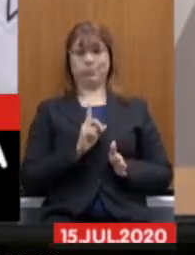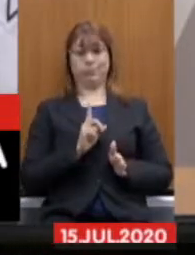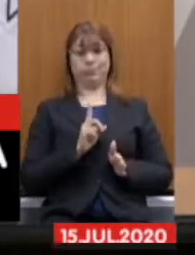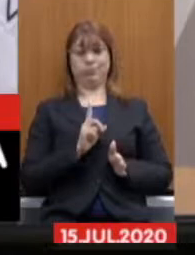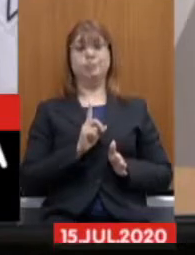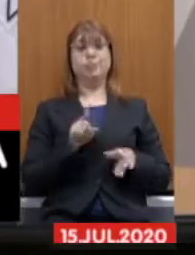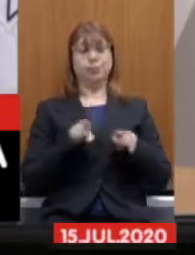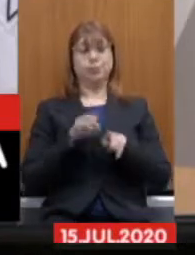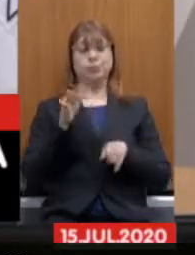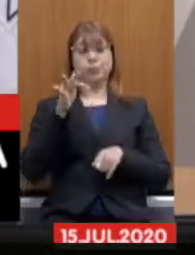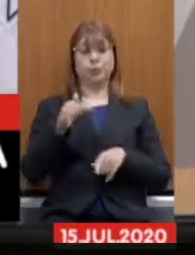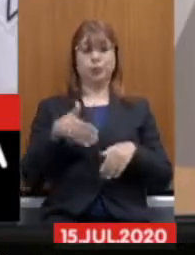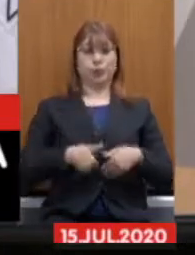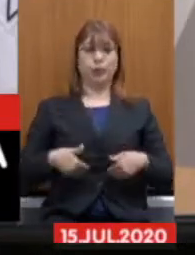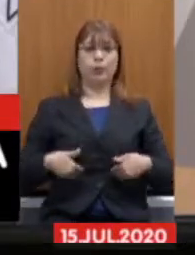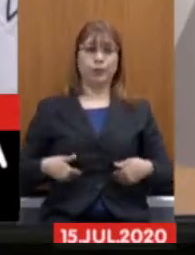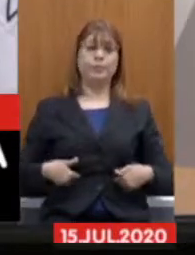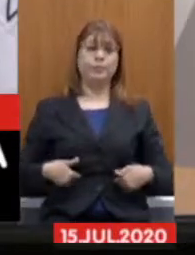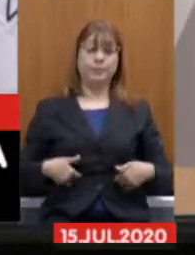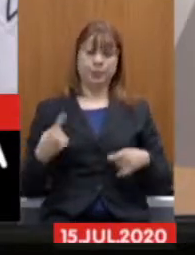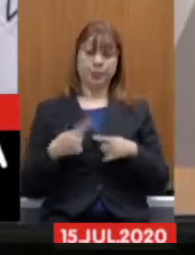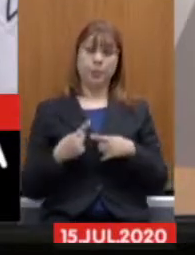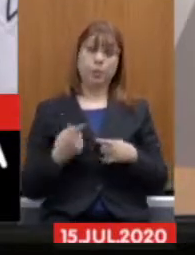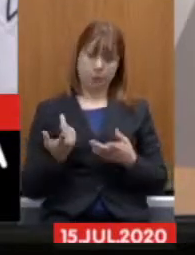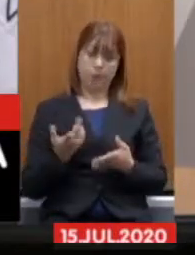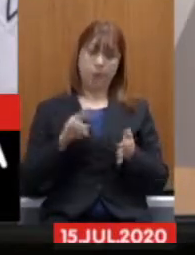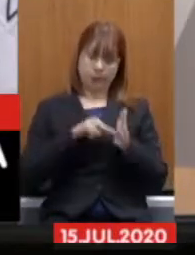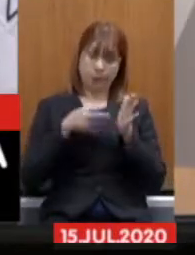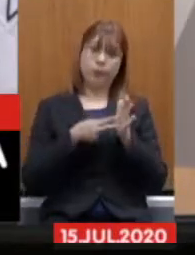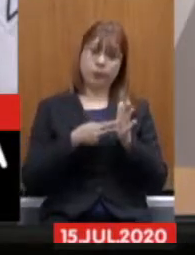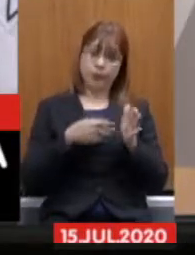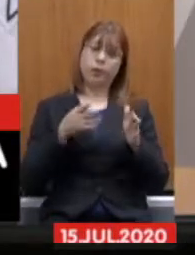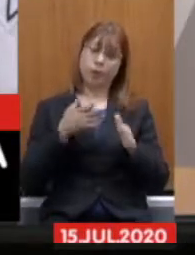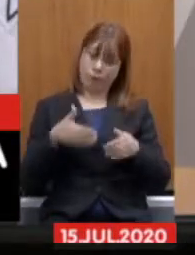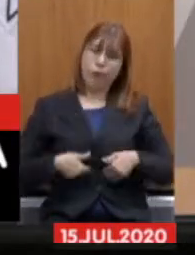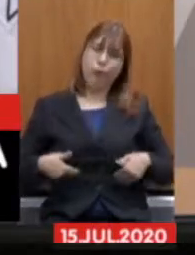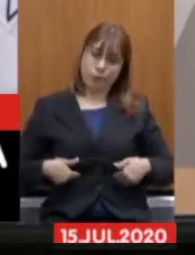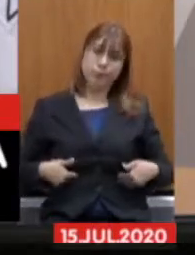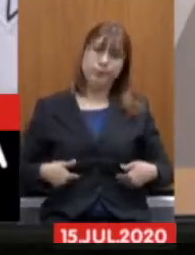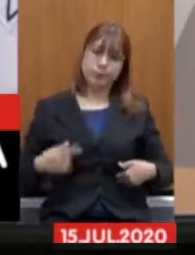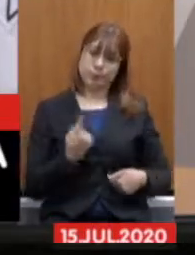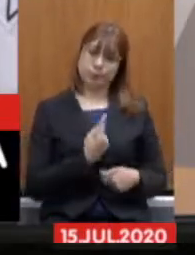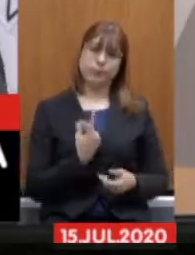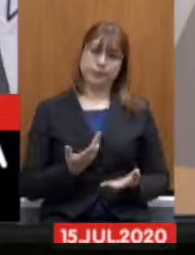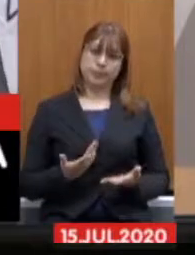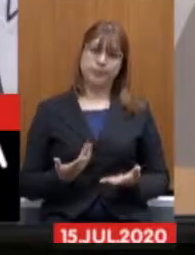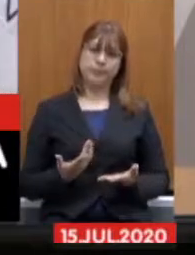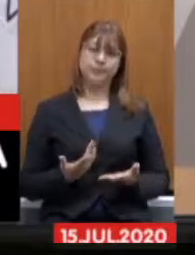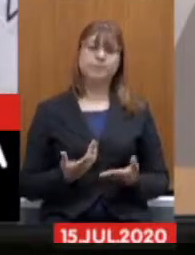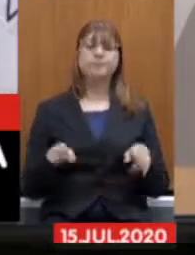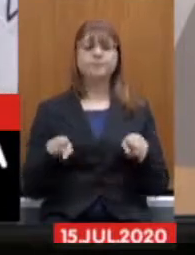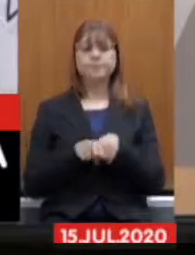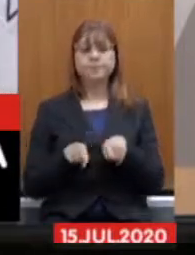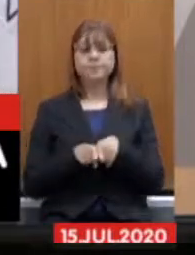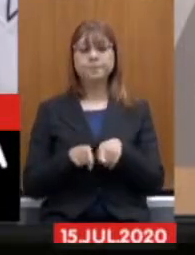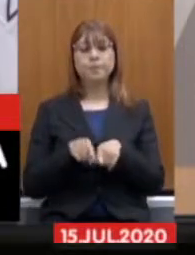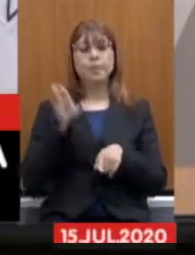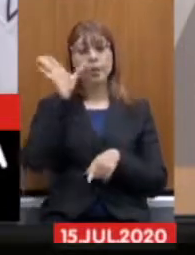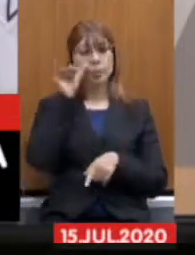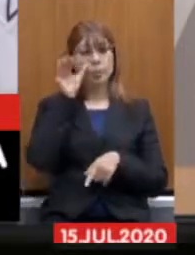bom e passar fome no final porque para nós é isso é passar fome e tem uma outra